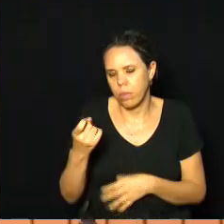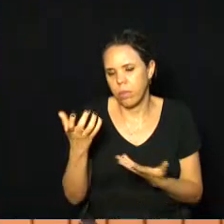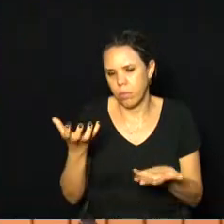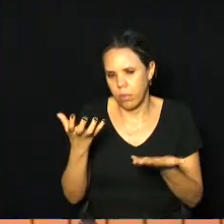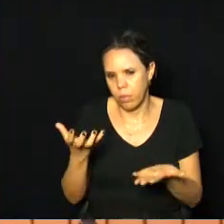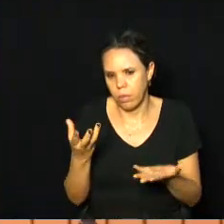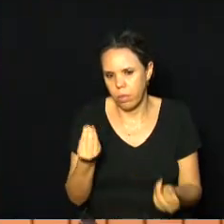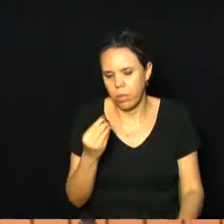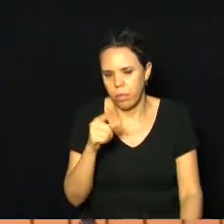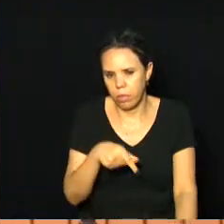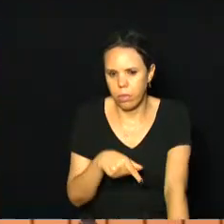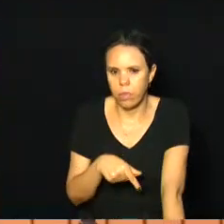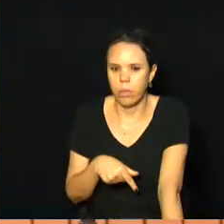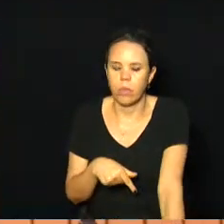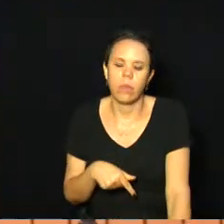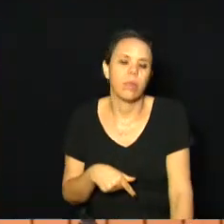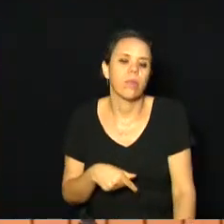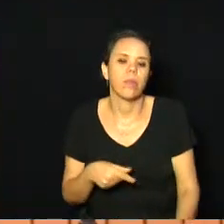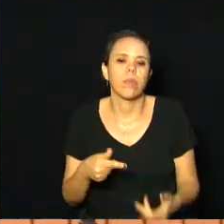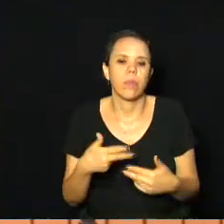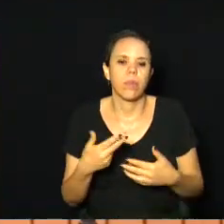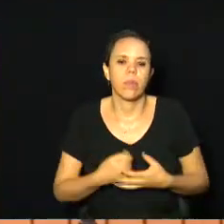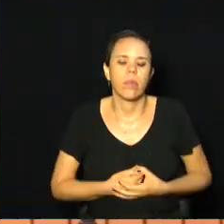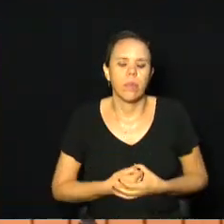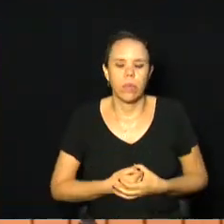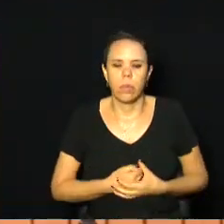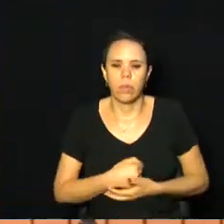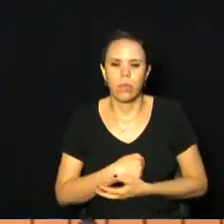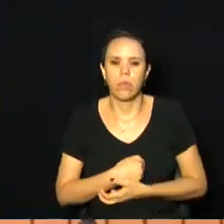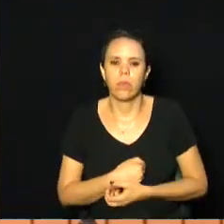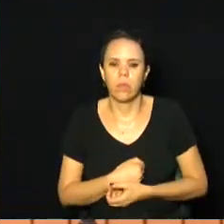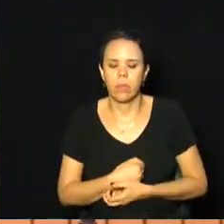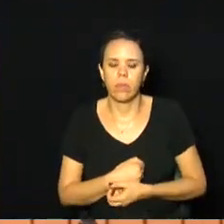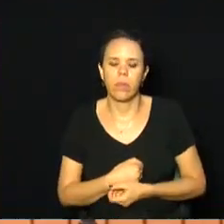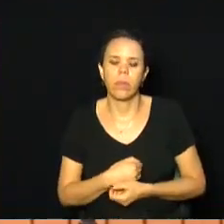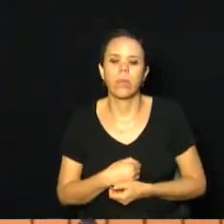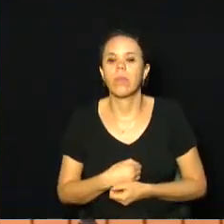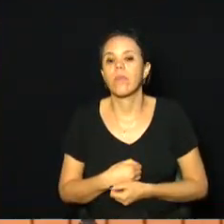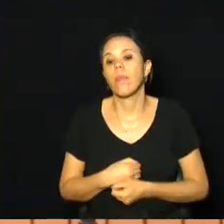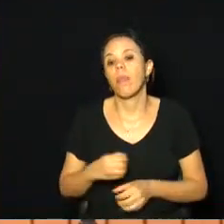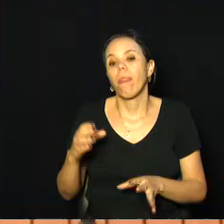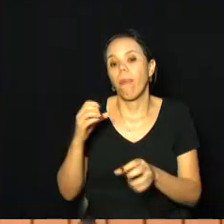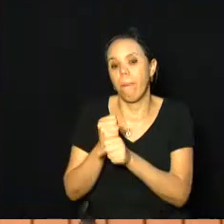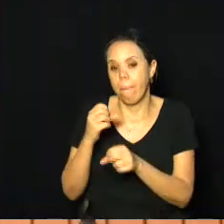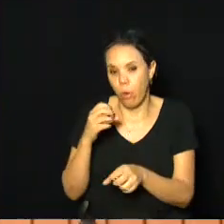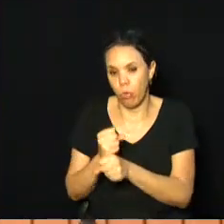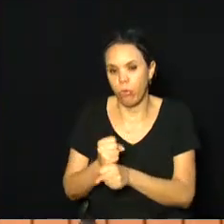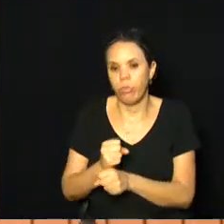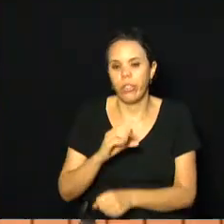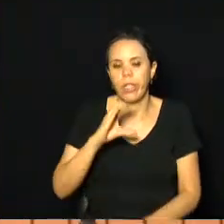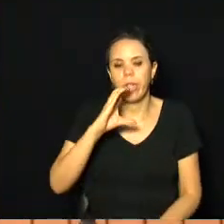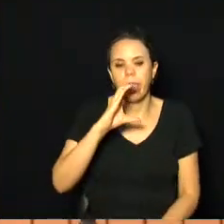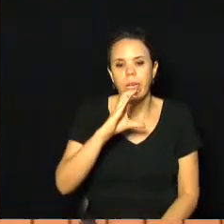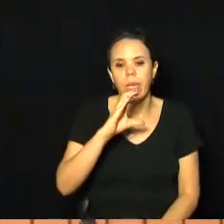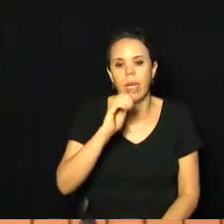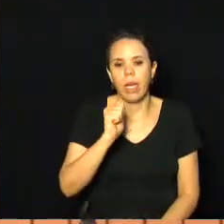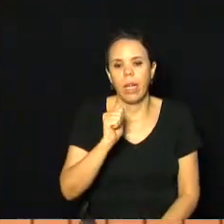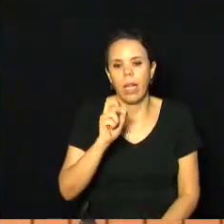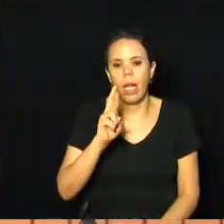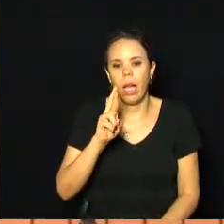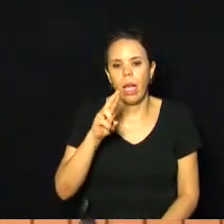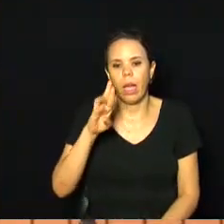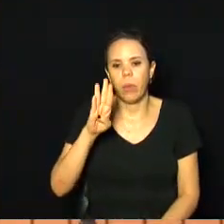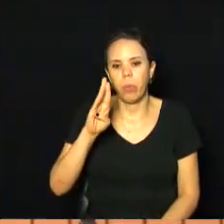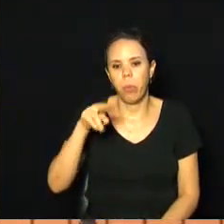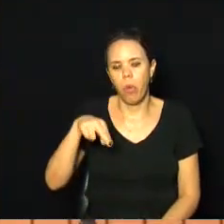muito nesse tipo de situação. A questão do crédito de carbono, eu acredito que a gente possa fazer uma discussão só sobre